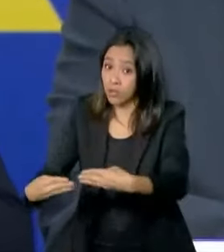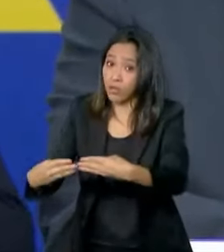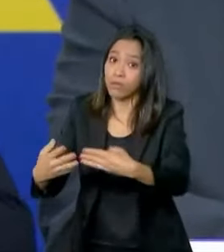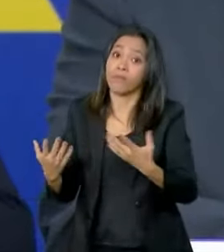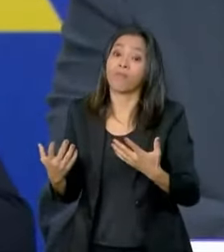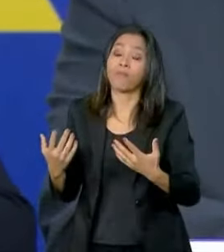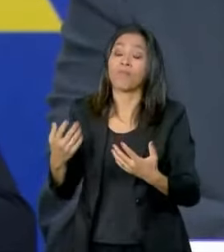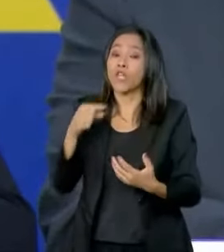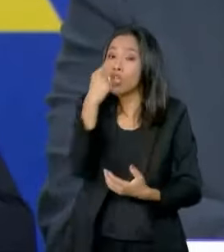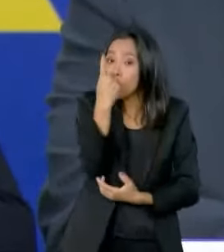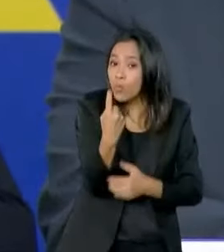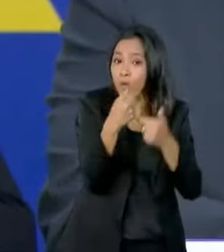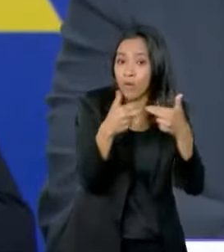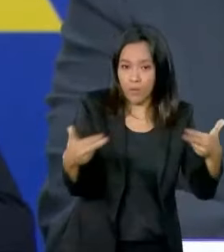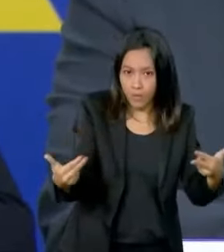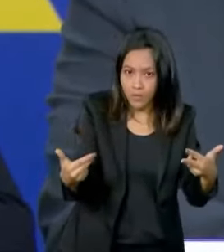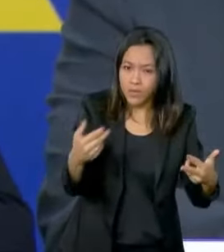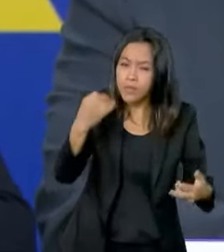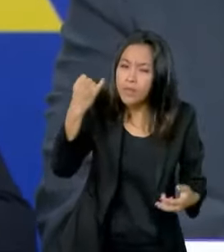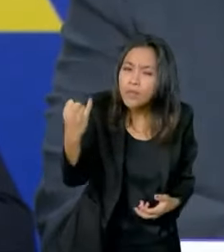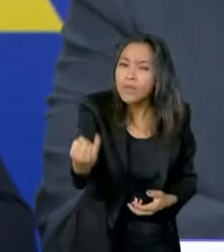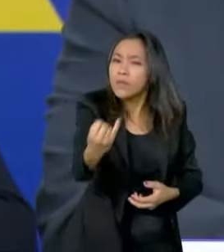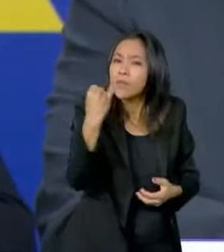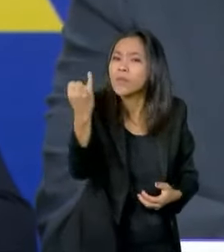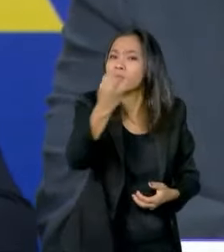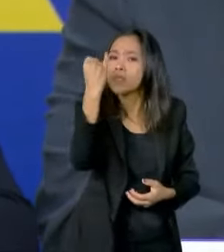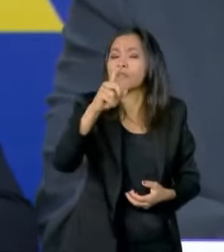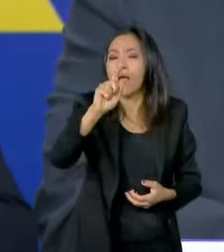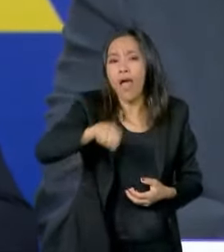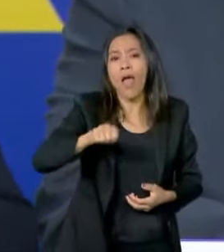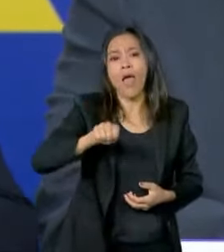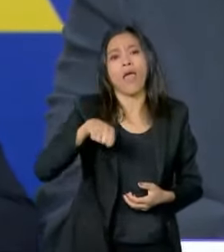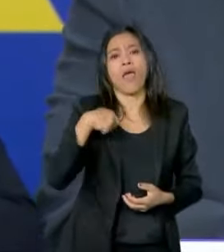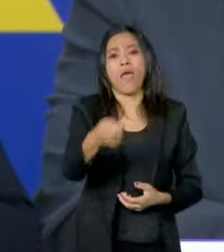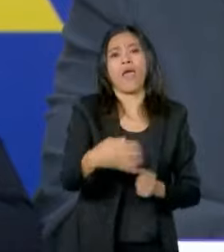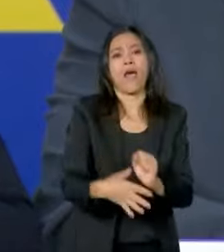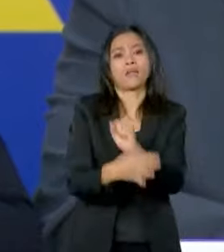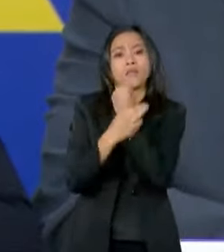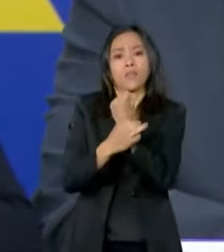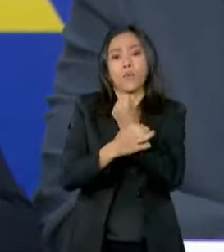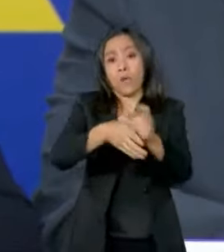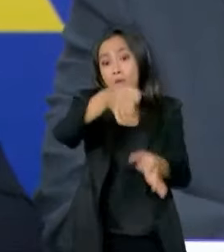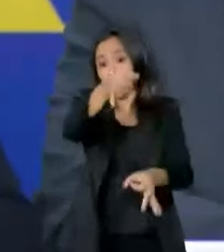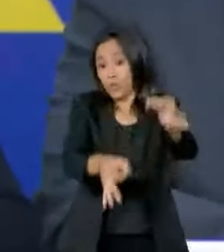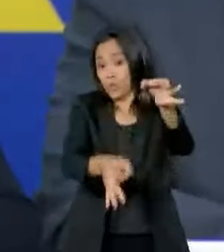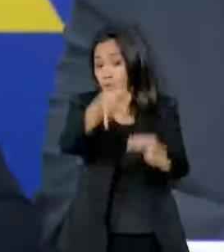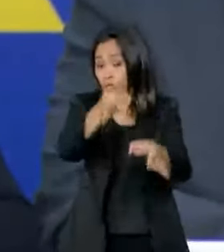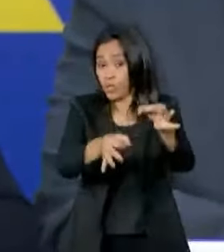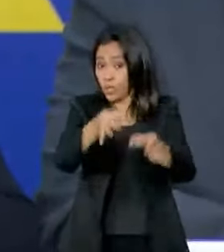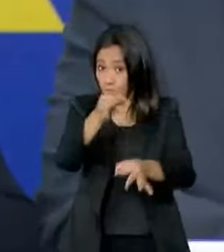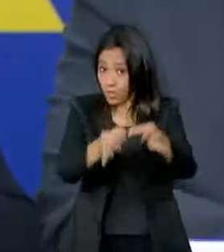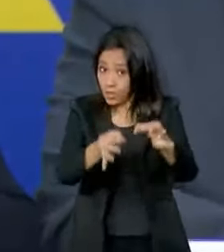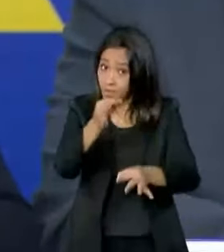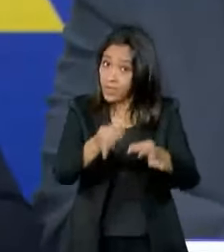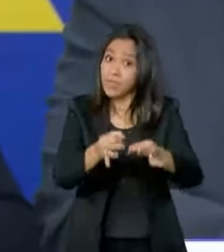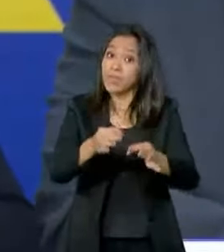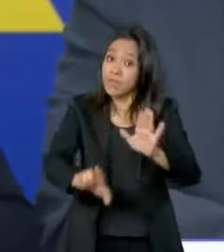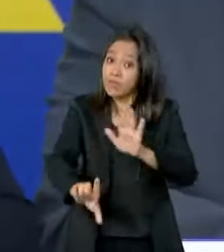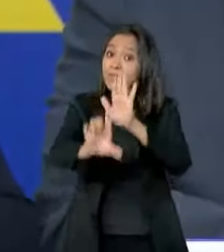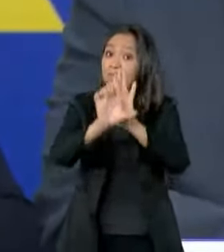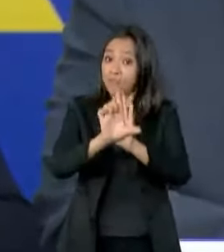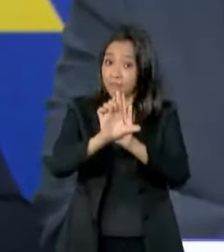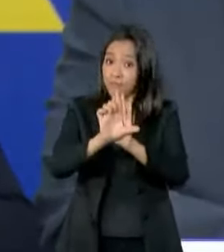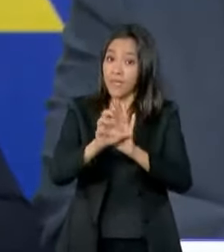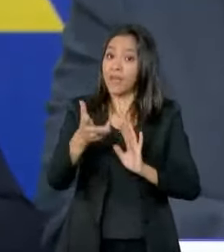que uma condição fundamental é garantir justiça fiscal. Nós falamos muito de justiça